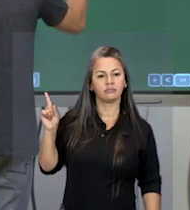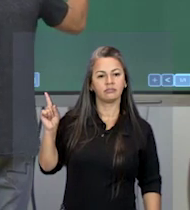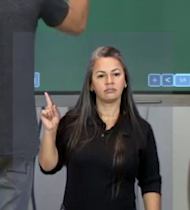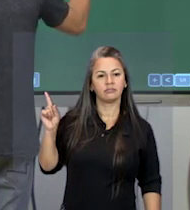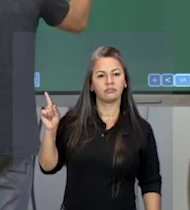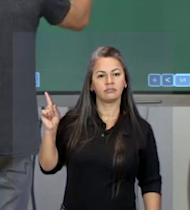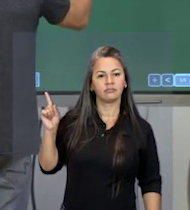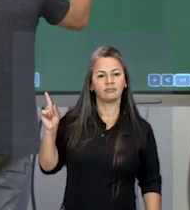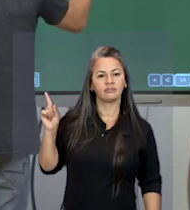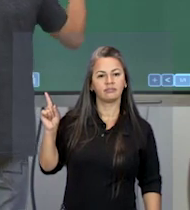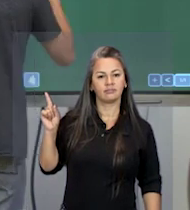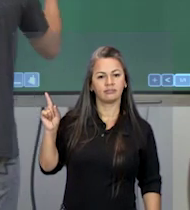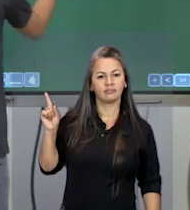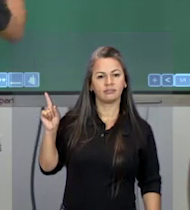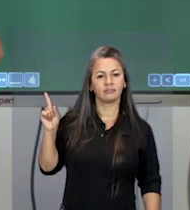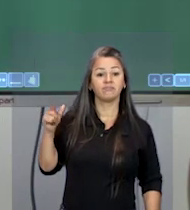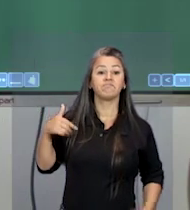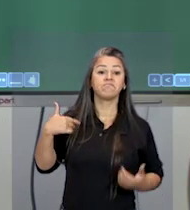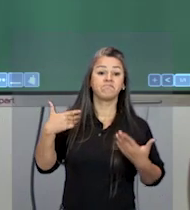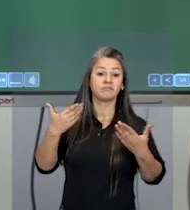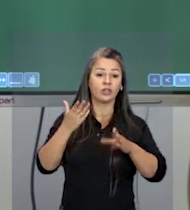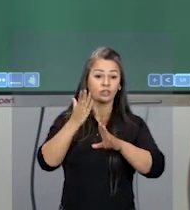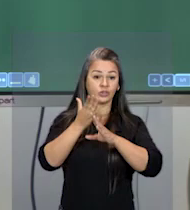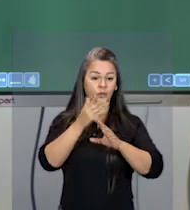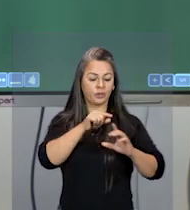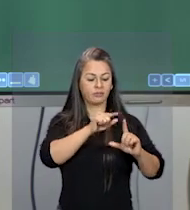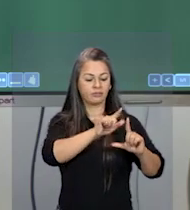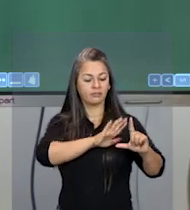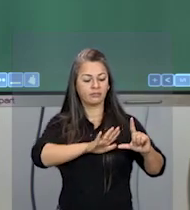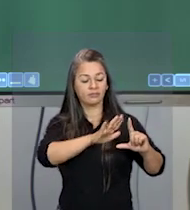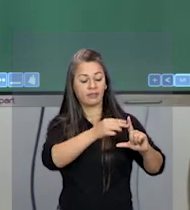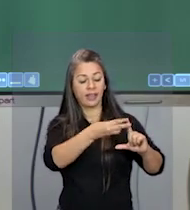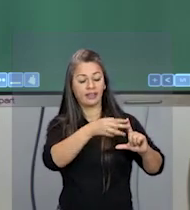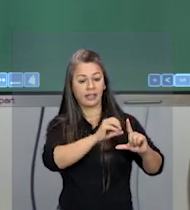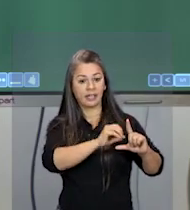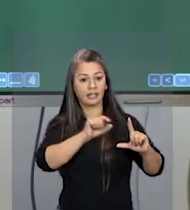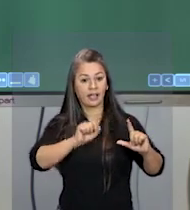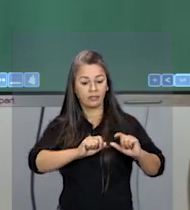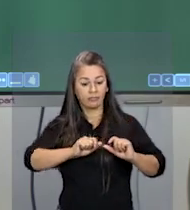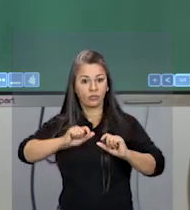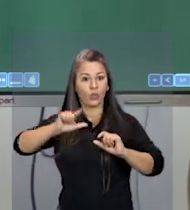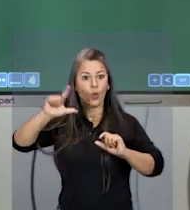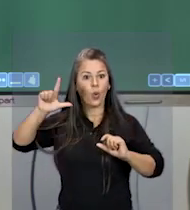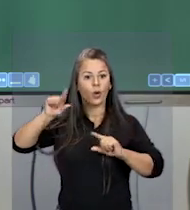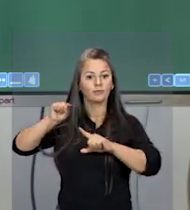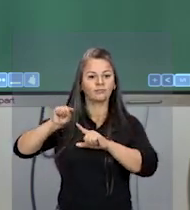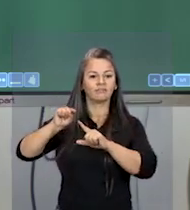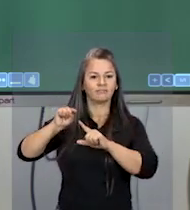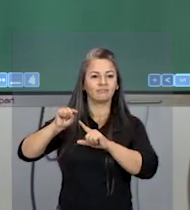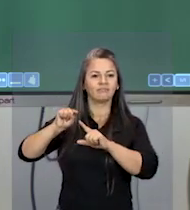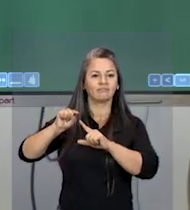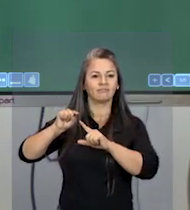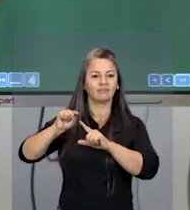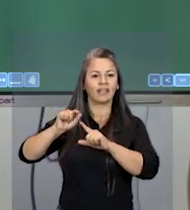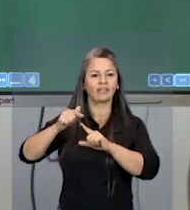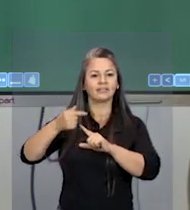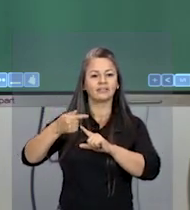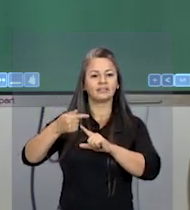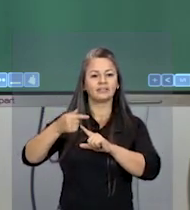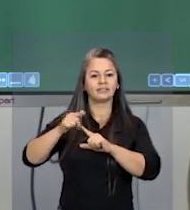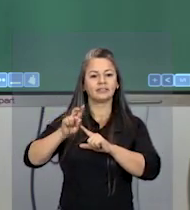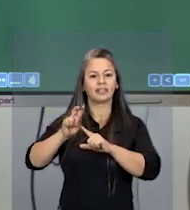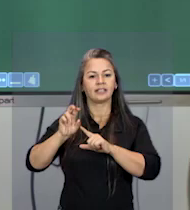75,750 centímetros quadrados. Então, a área do desenho ampliado, o lado em 5 vezes, vai ter